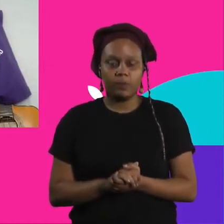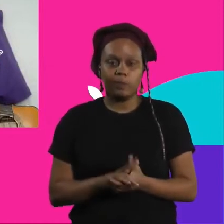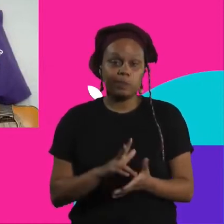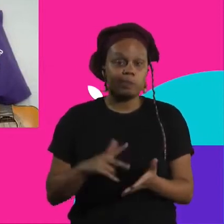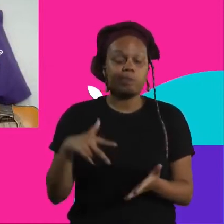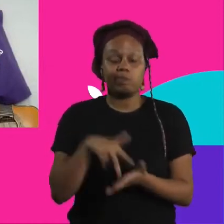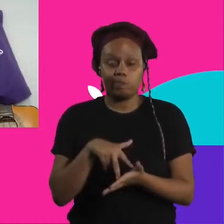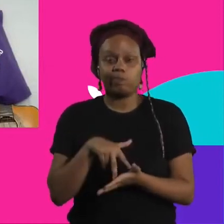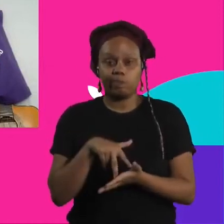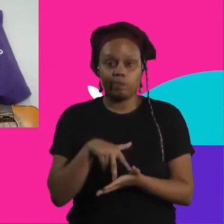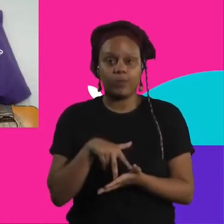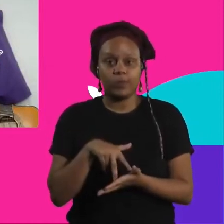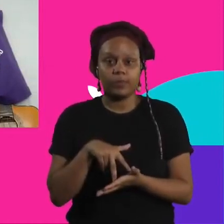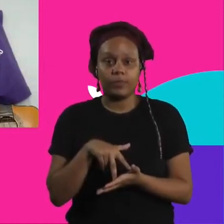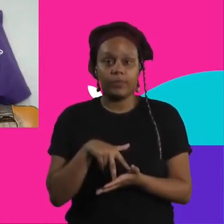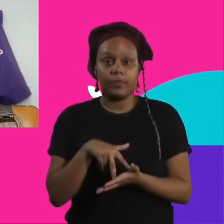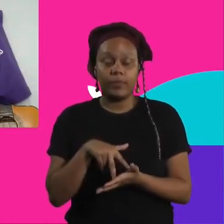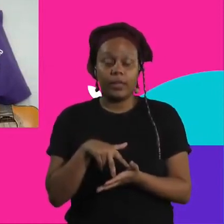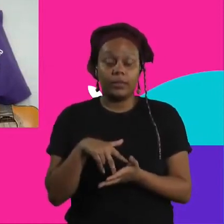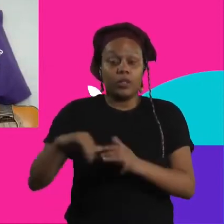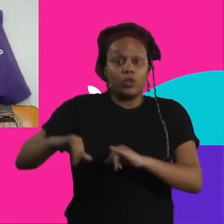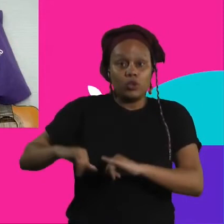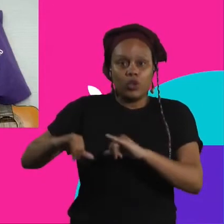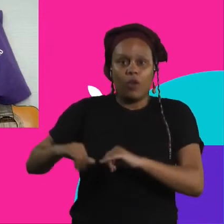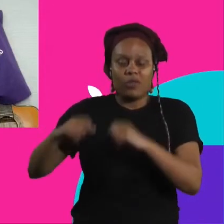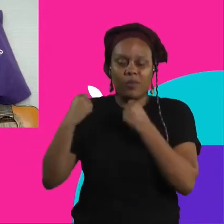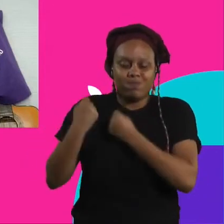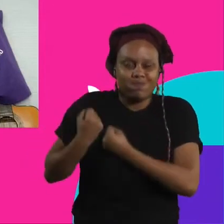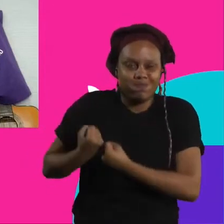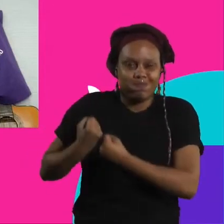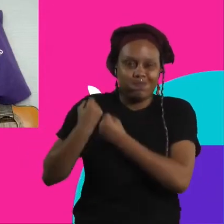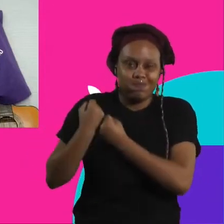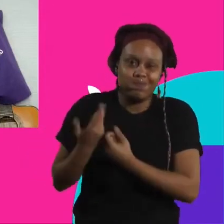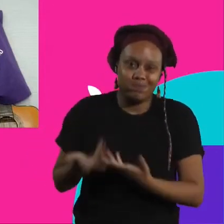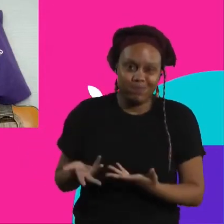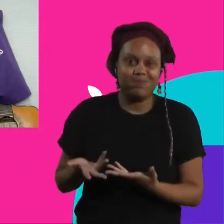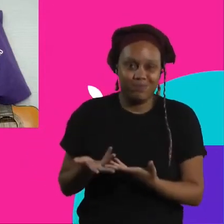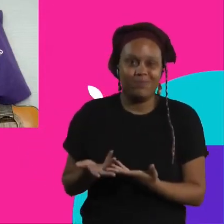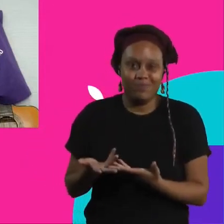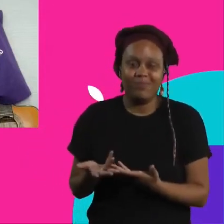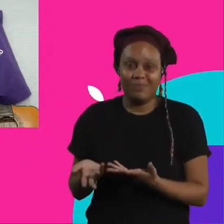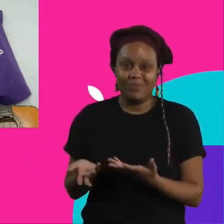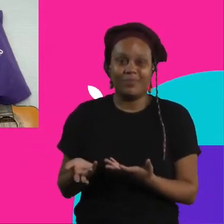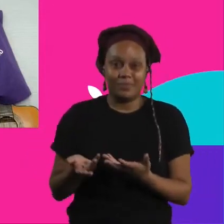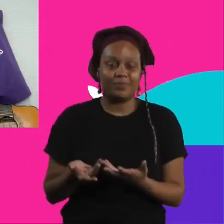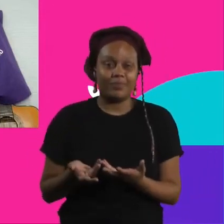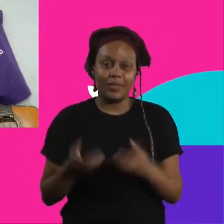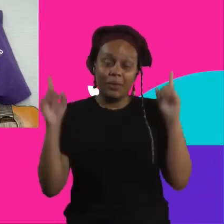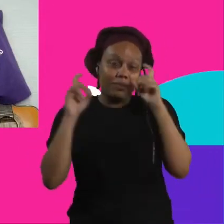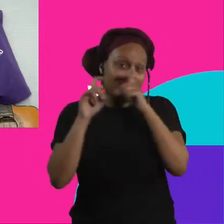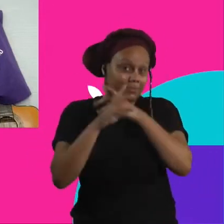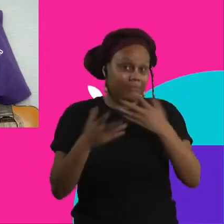regulado, né? Você sofre uma série de pressões lá, né? Do pessoal da Faria Lima. Então é